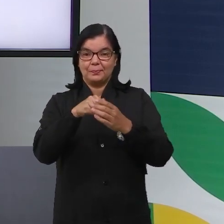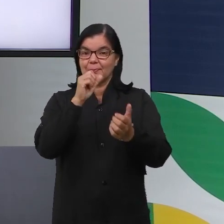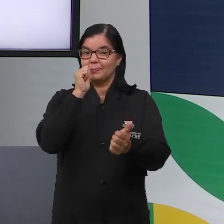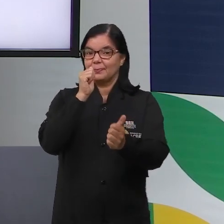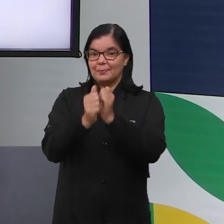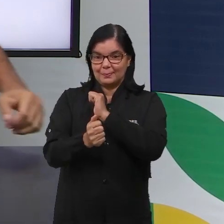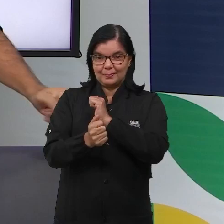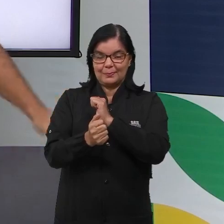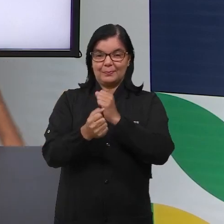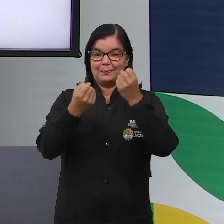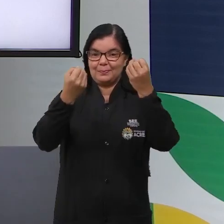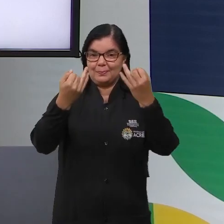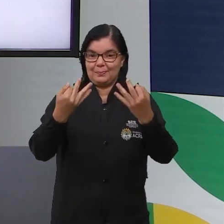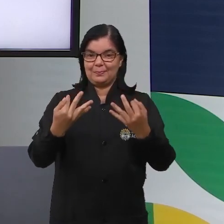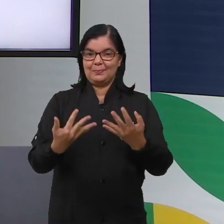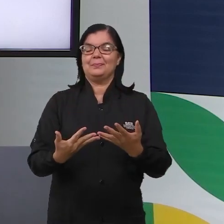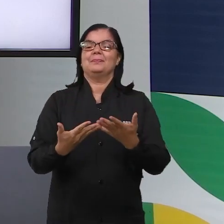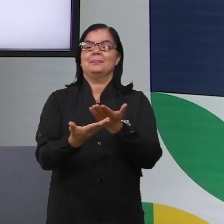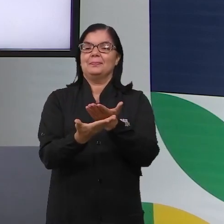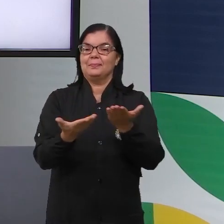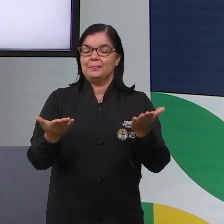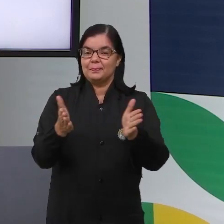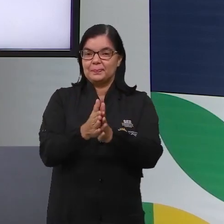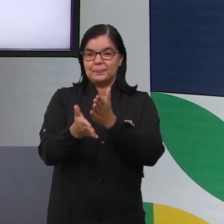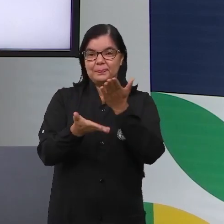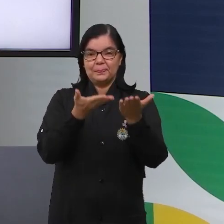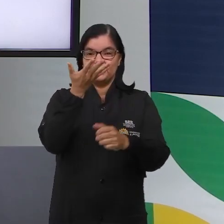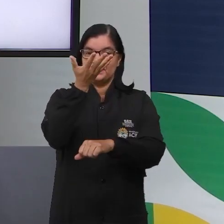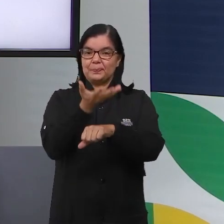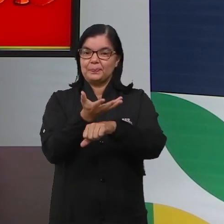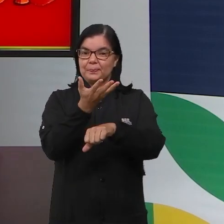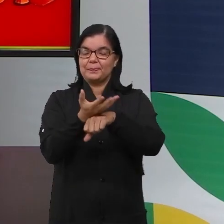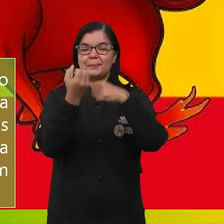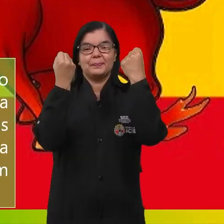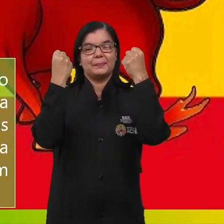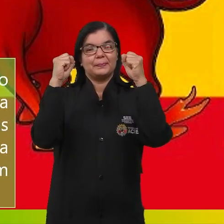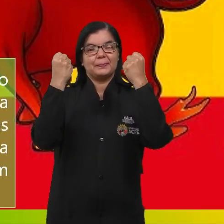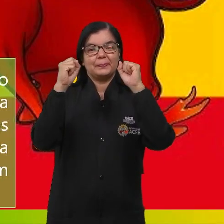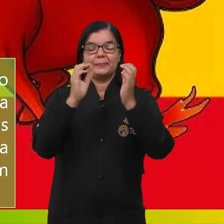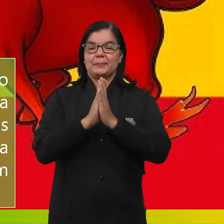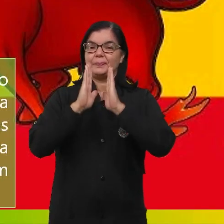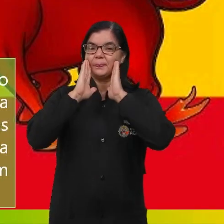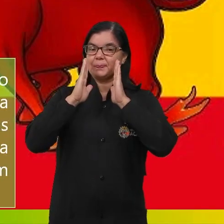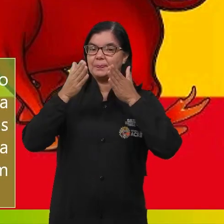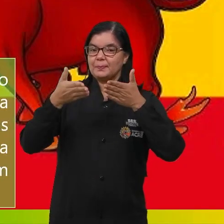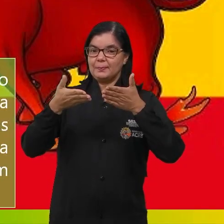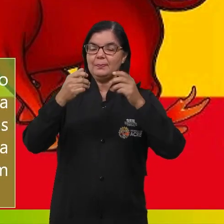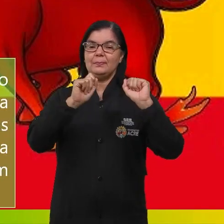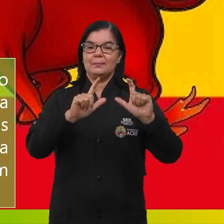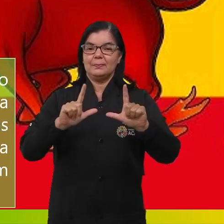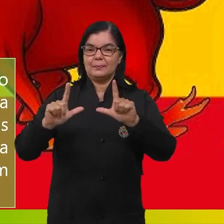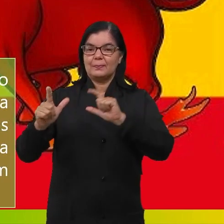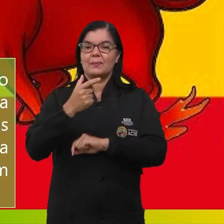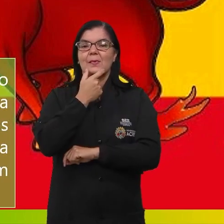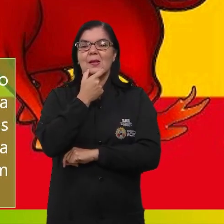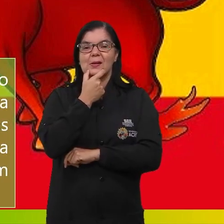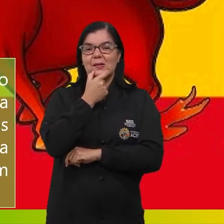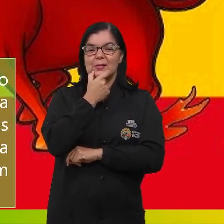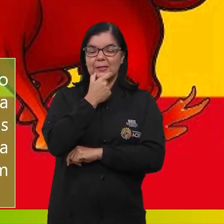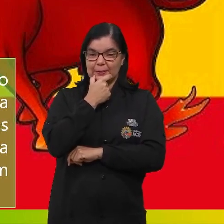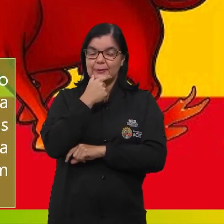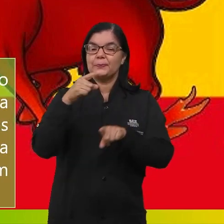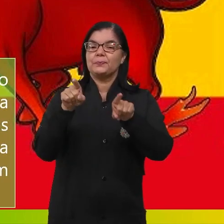esportes, aqui abordados por essa digníssima e maravilhosa disciplina de educação física. Foca na tela que agora a gente vai abordar o inglês e espanhol